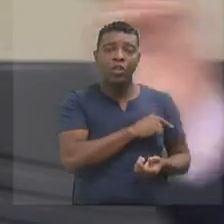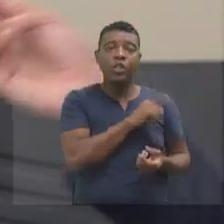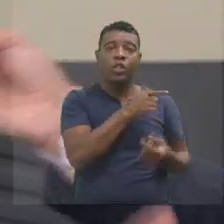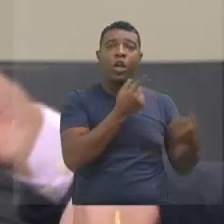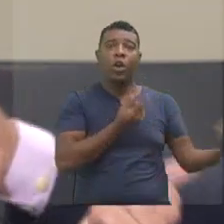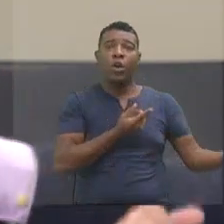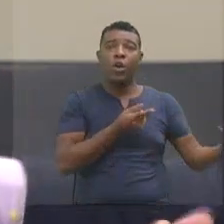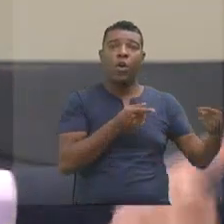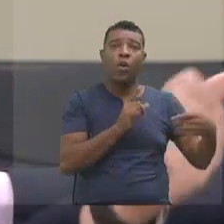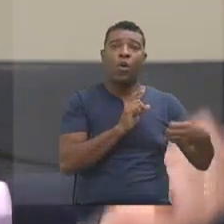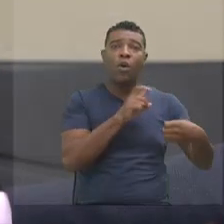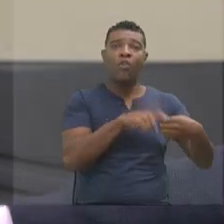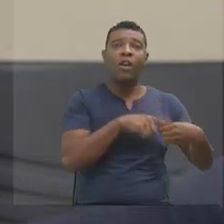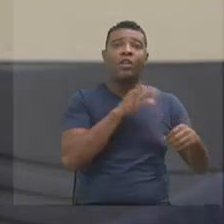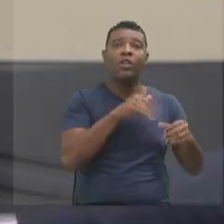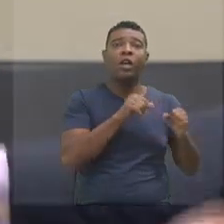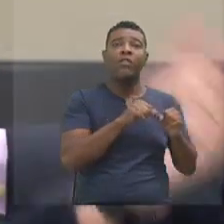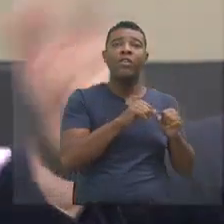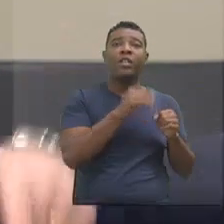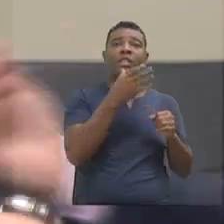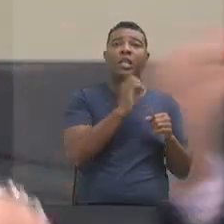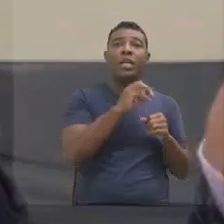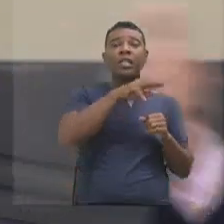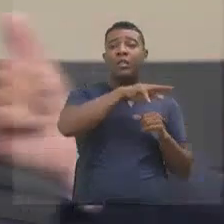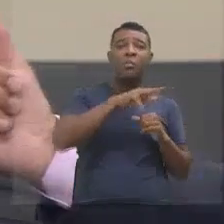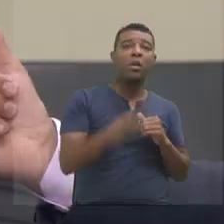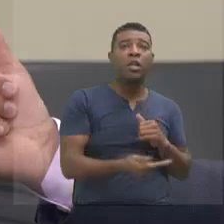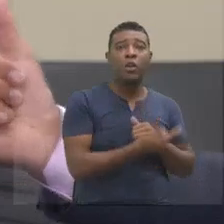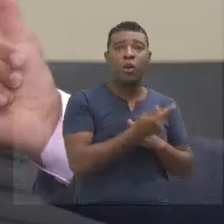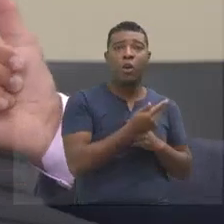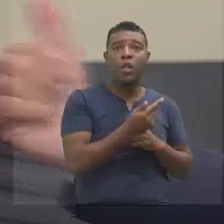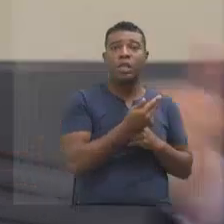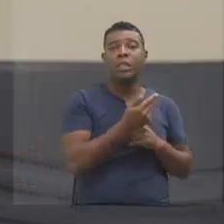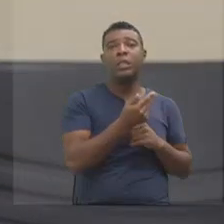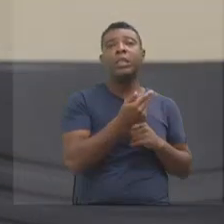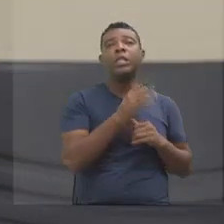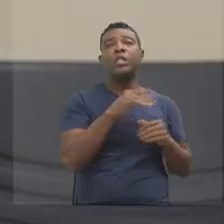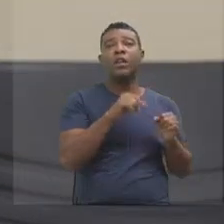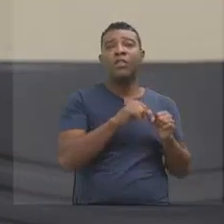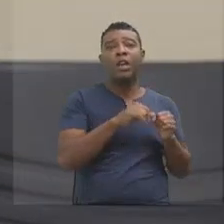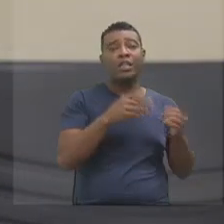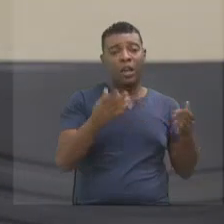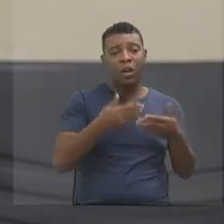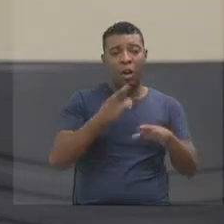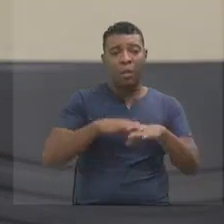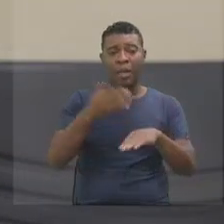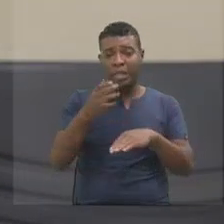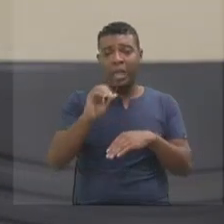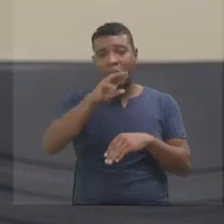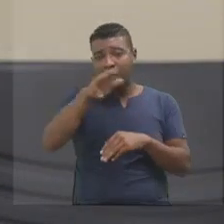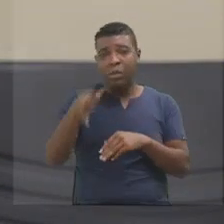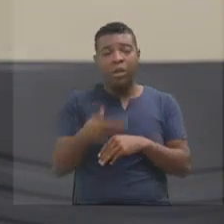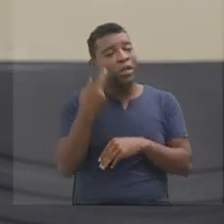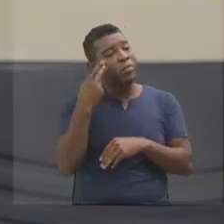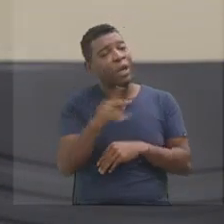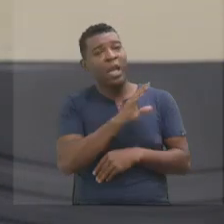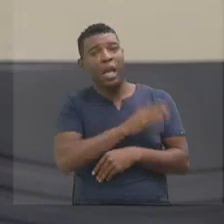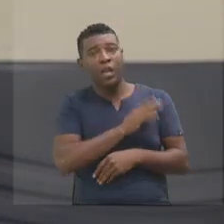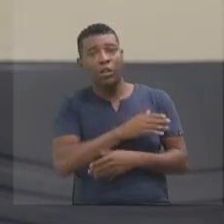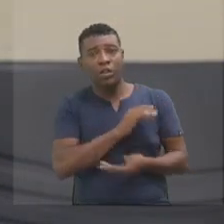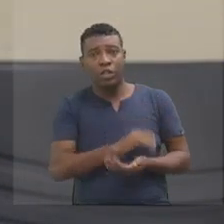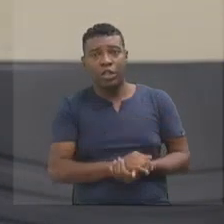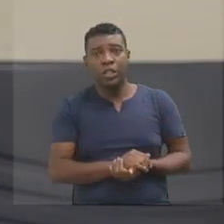já tinha feito mais de 10 milhões para Oncologia e agora mais um convênio para cardiologia a nossa expectativa